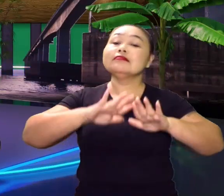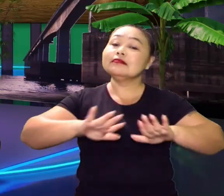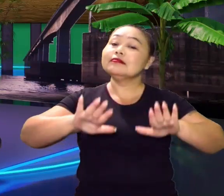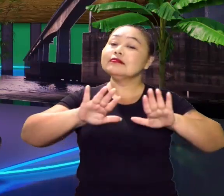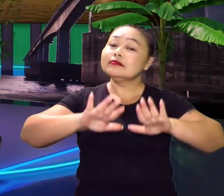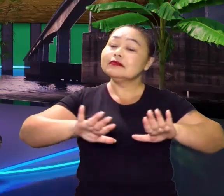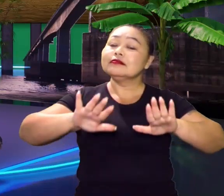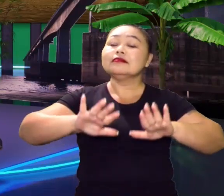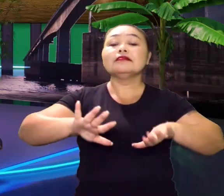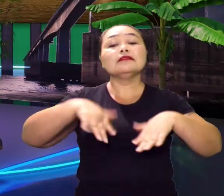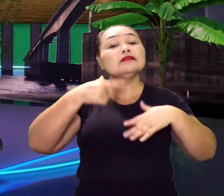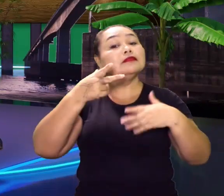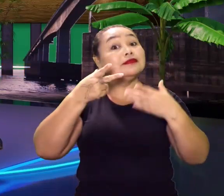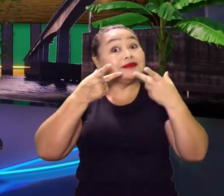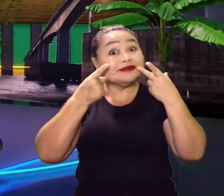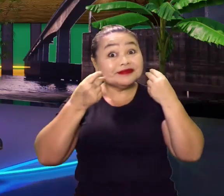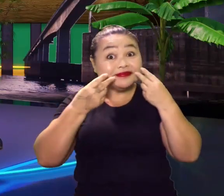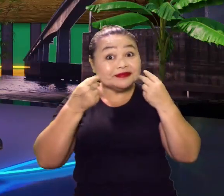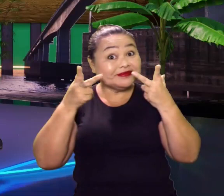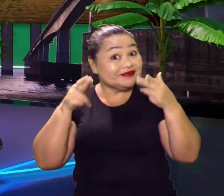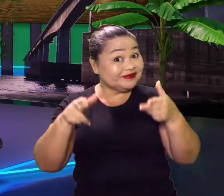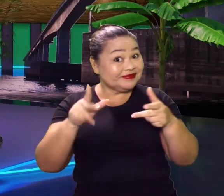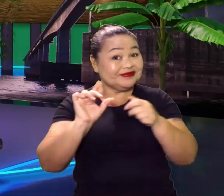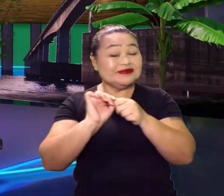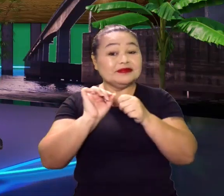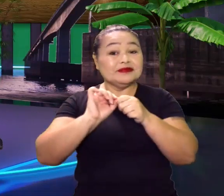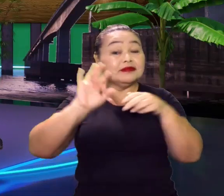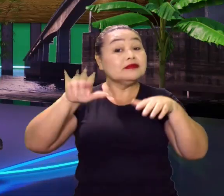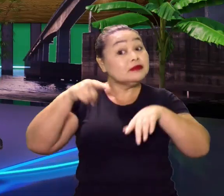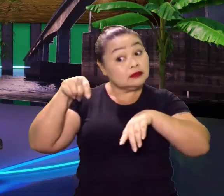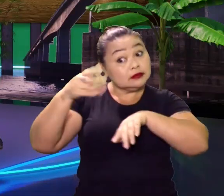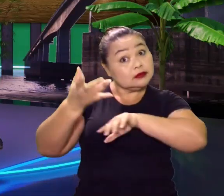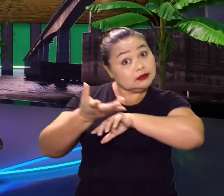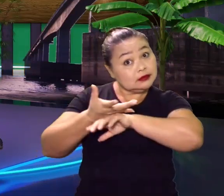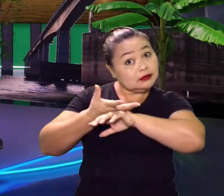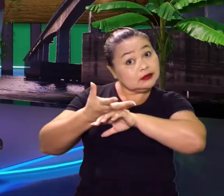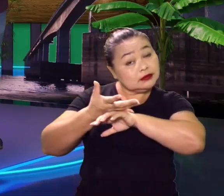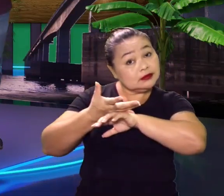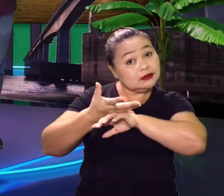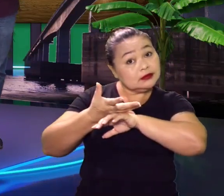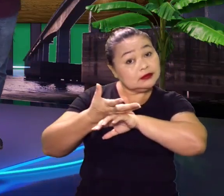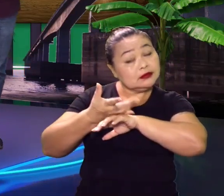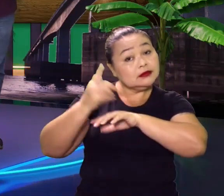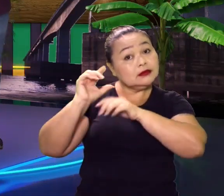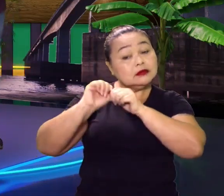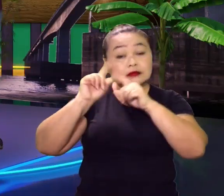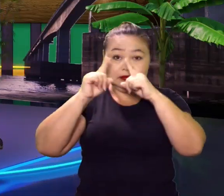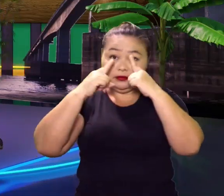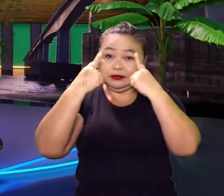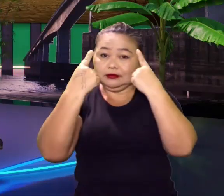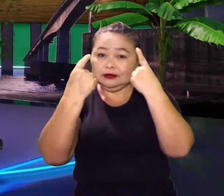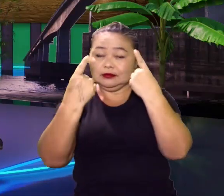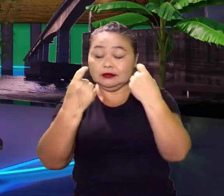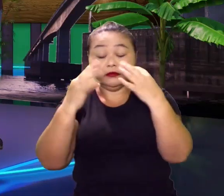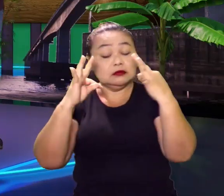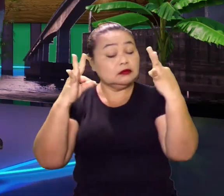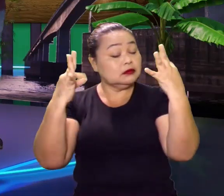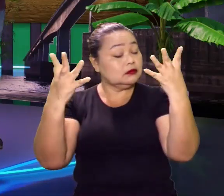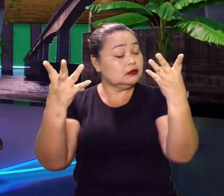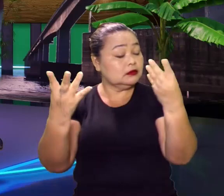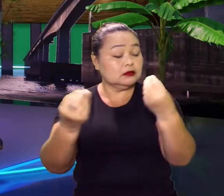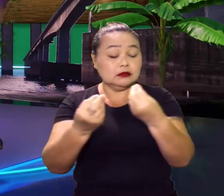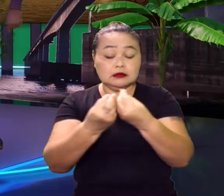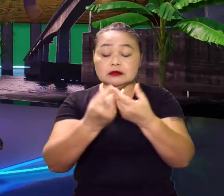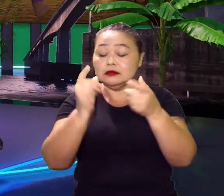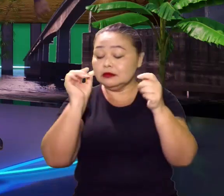só na manha do gato, beleza? Olha, essa disciplina, ela é uma disciplina interessante, como todas, né?